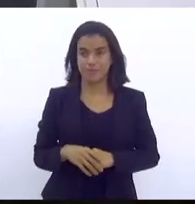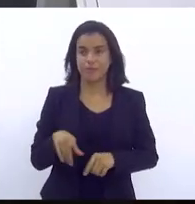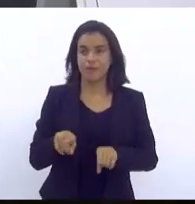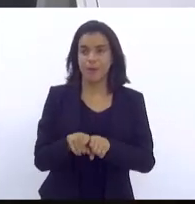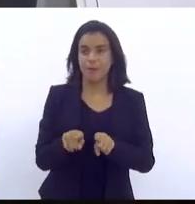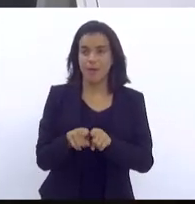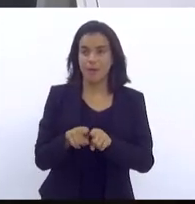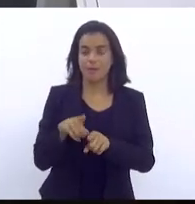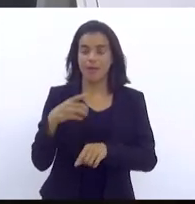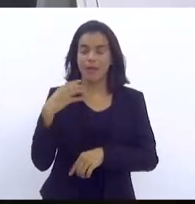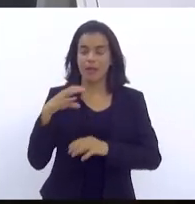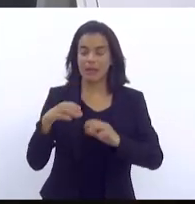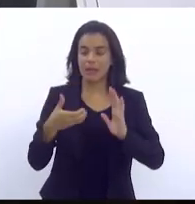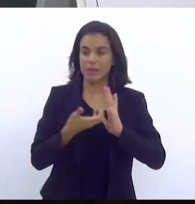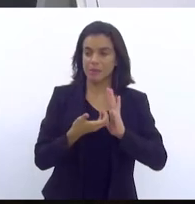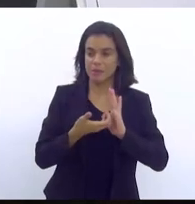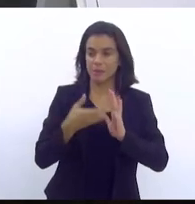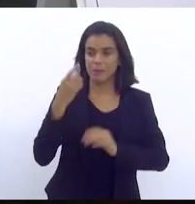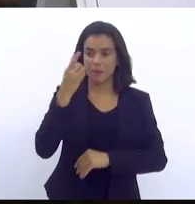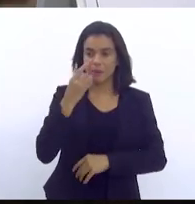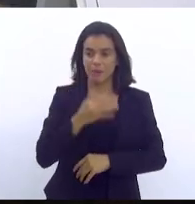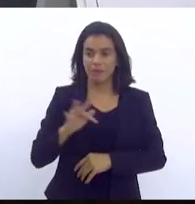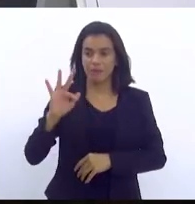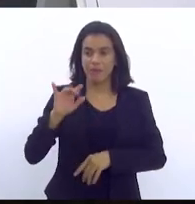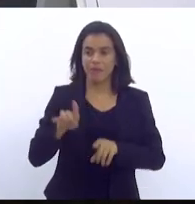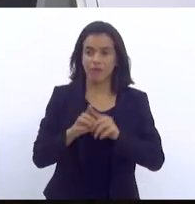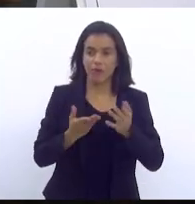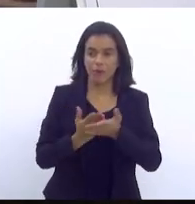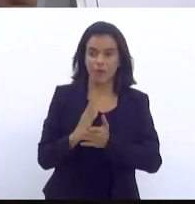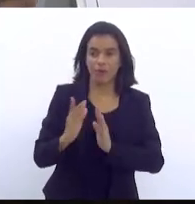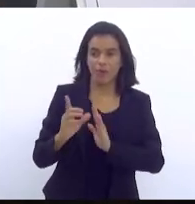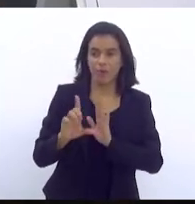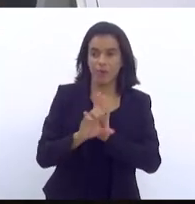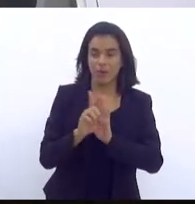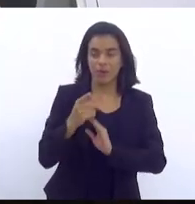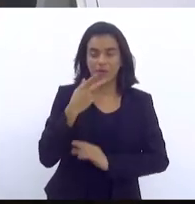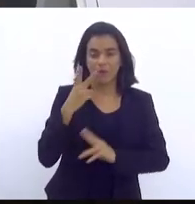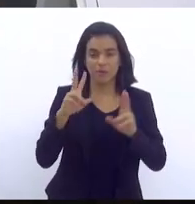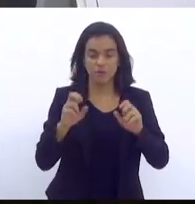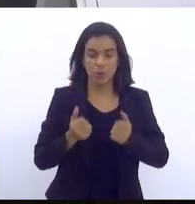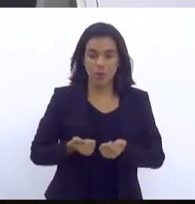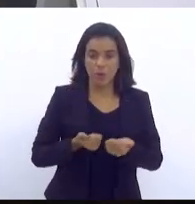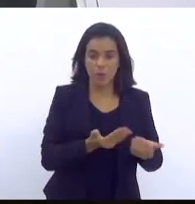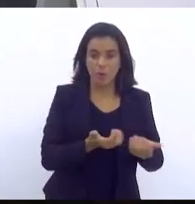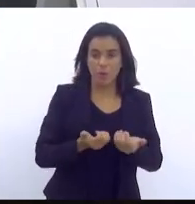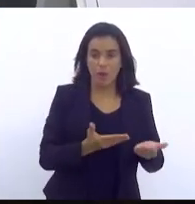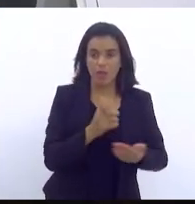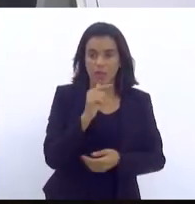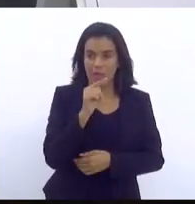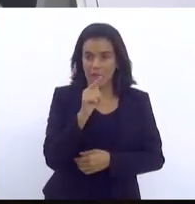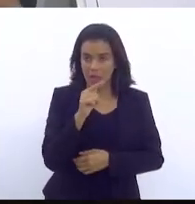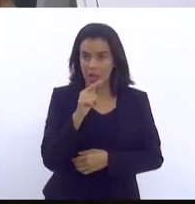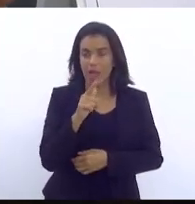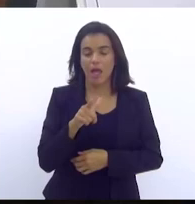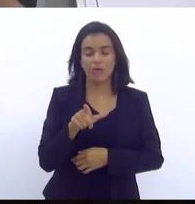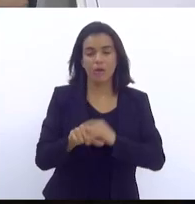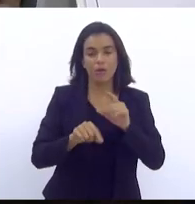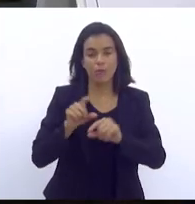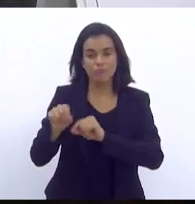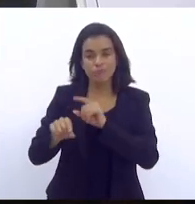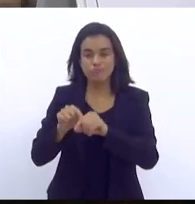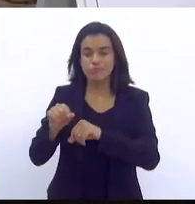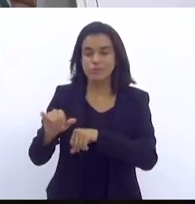na Câmara dos Deputados Fed inclusive há pouco tempo foi aprovada uma lei que trata do abastecimento da água fonte Alternativa de água